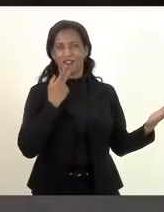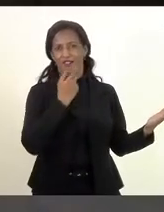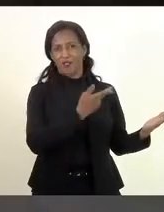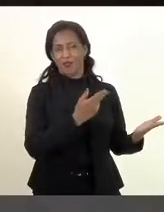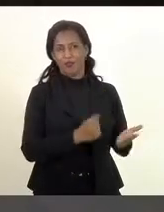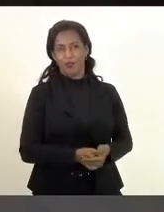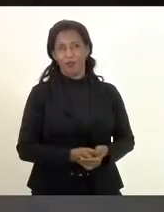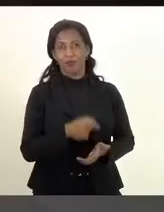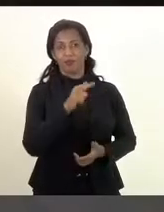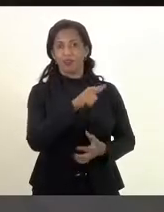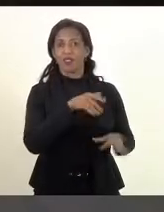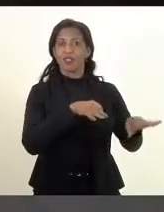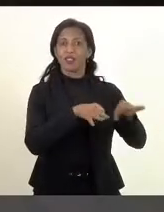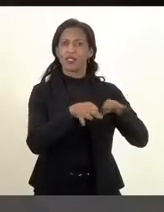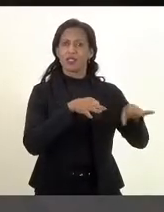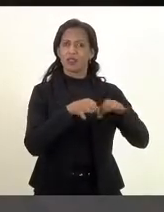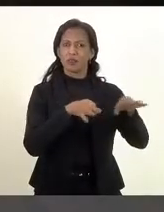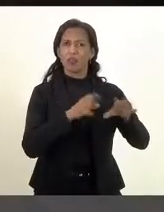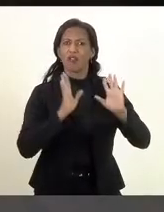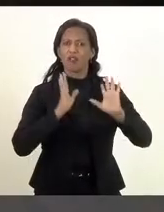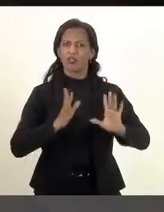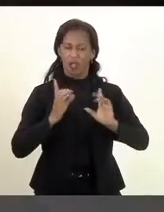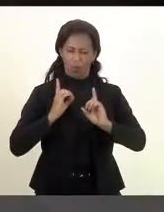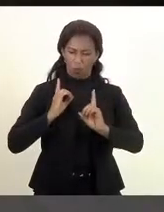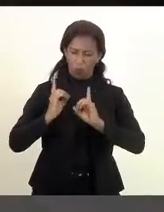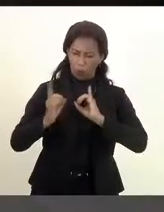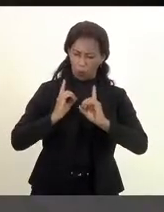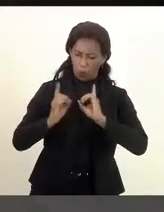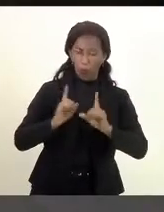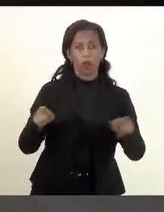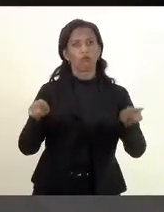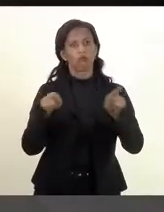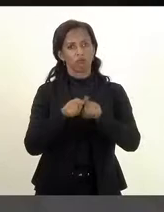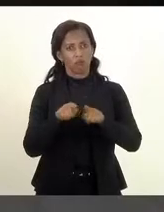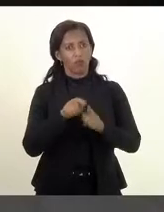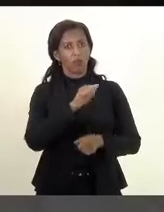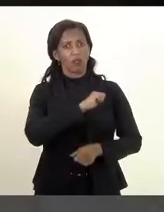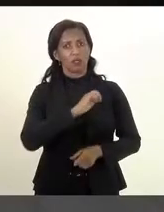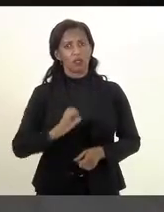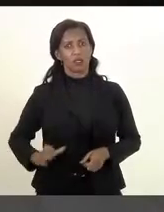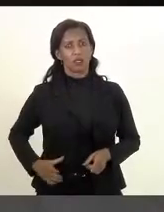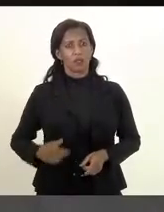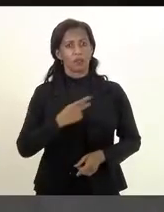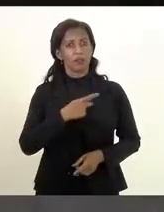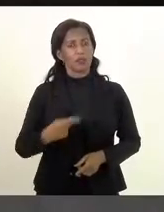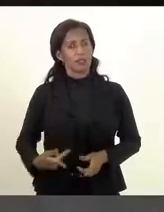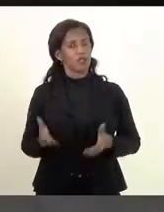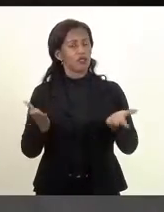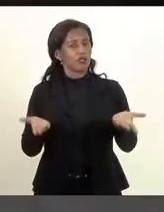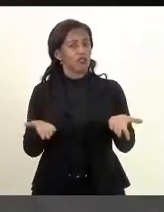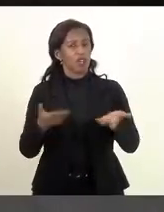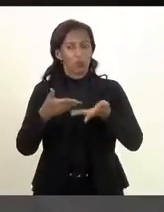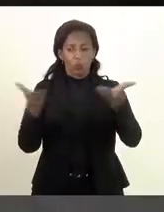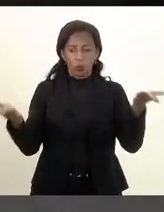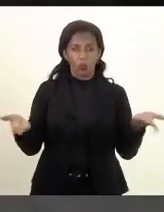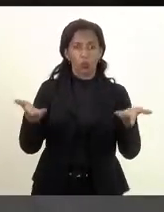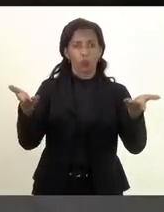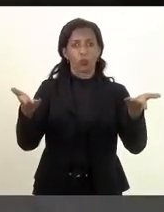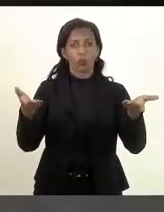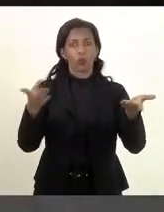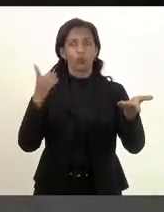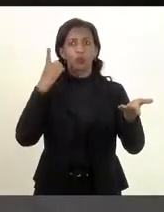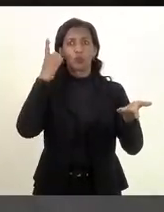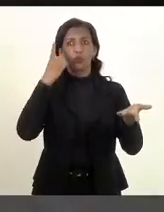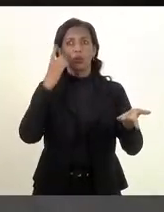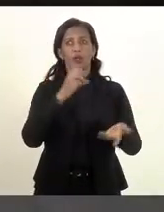esse projeto foi amplamente debatido, inclusive com o presidente André Ciliano, com pós-silêncio e com outros parlamentares, salvo aqui o